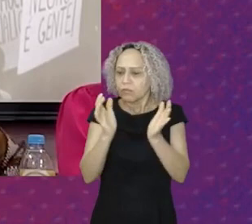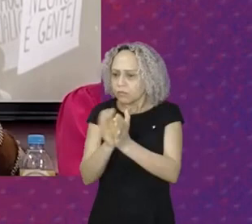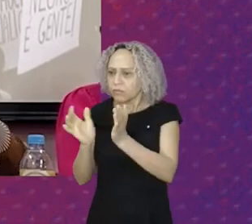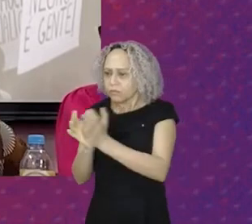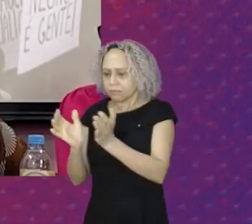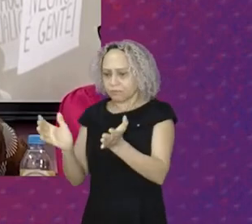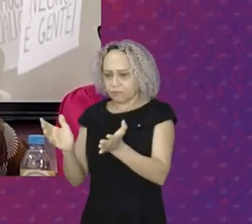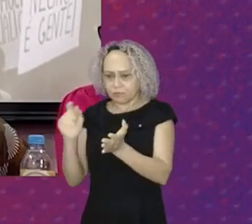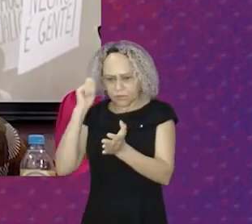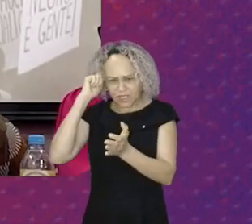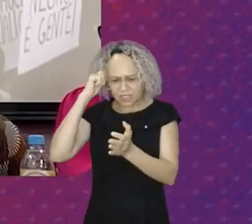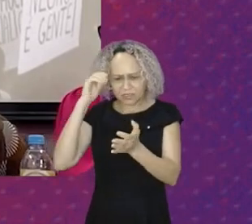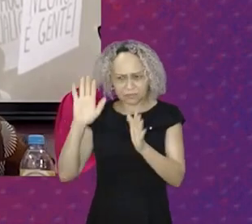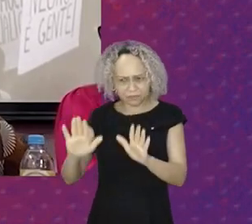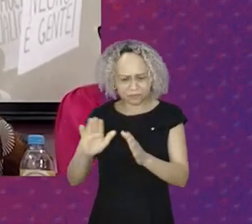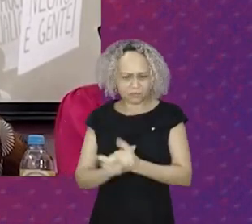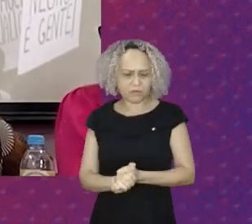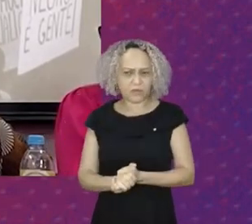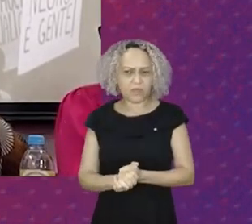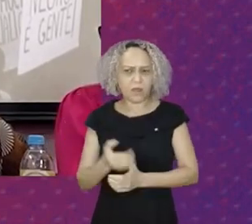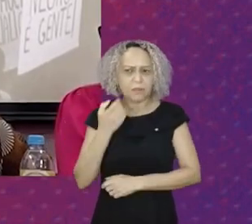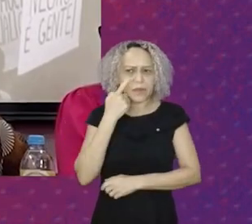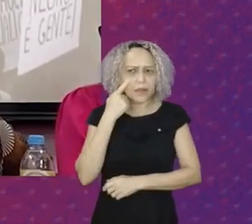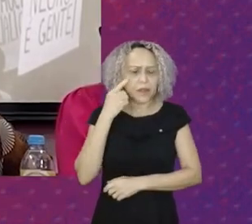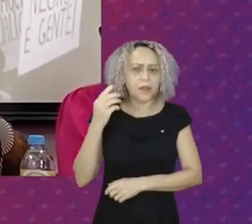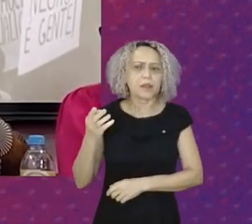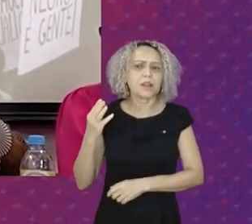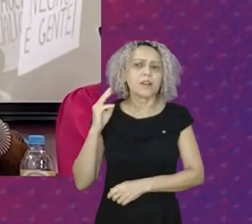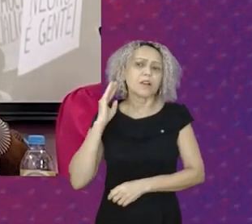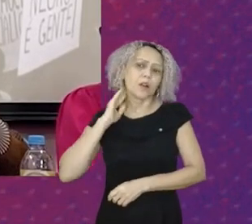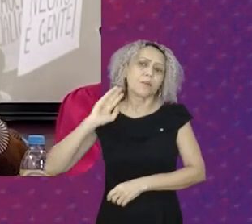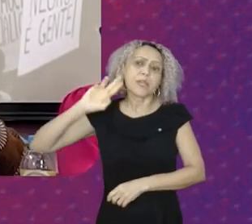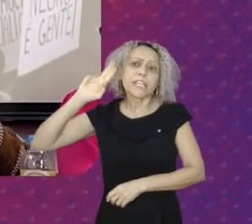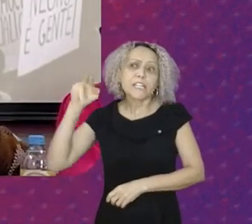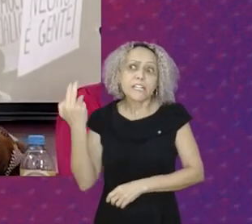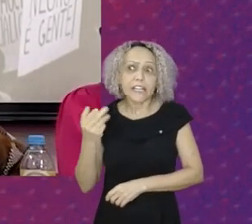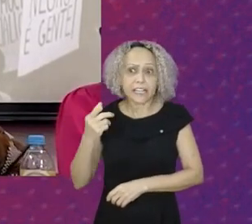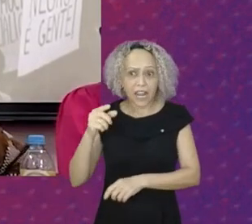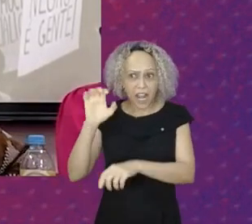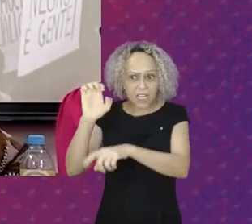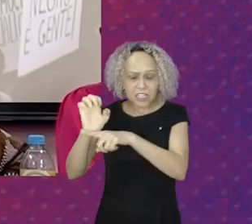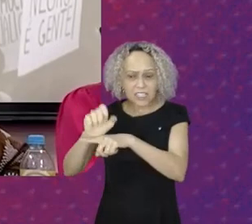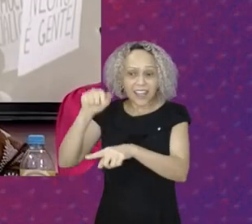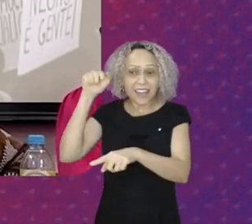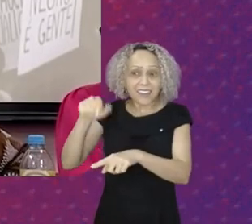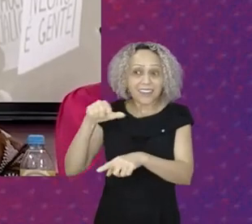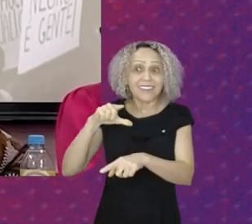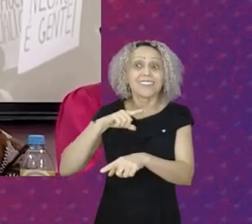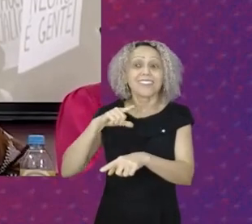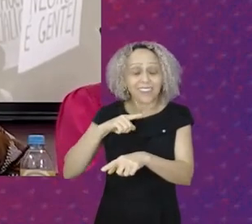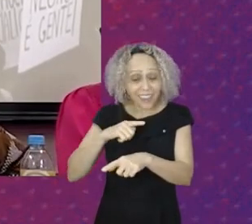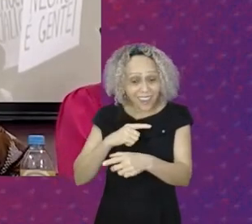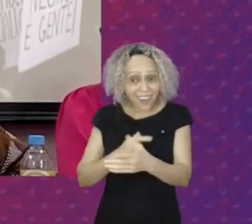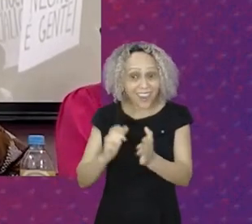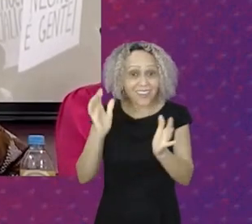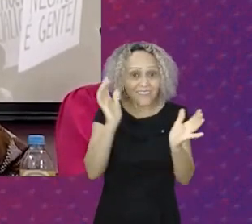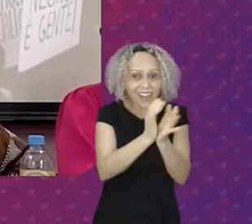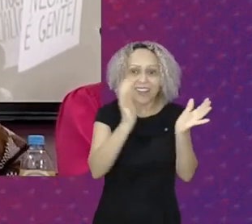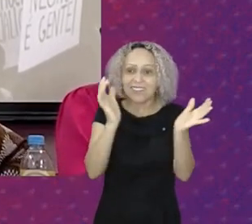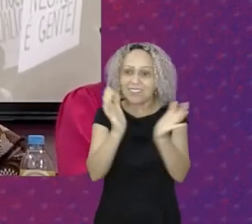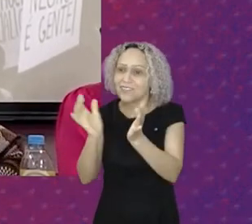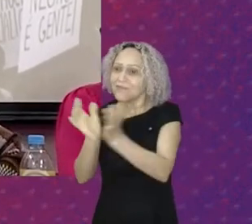que tem clubes sociais negros? Porque as pessoas negras não podiam entrar nos clubes frequentados pelas elites